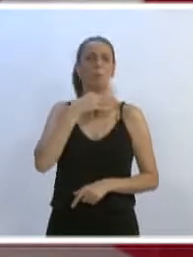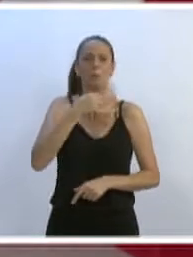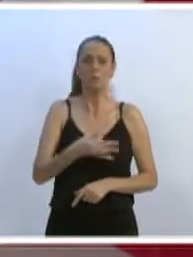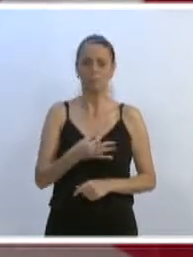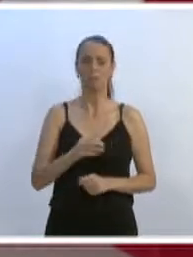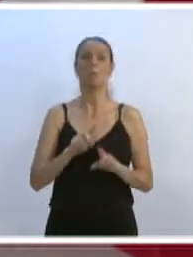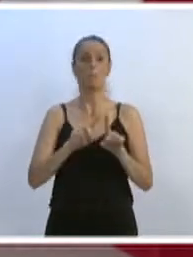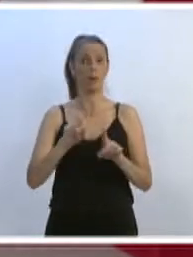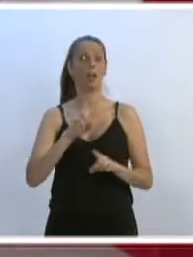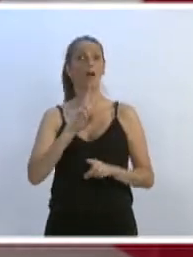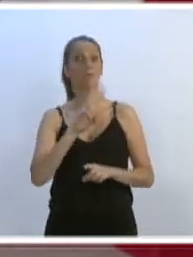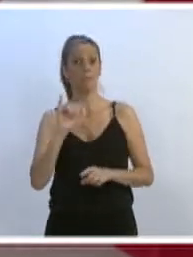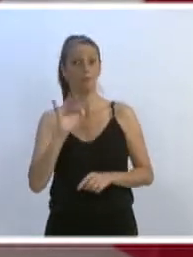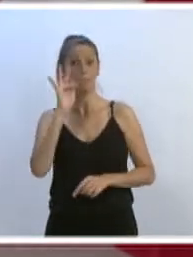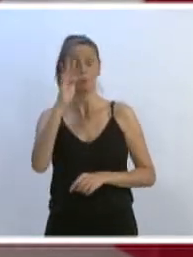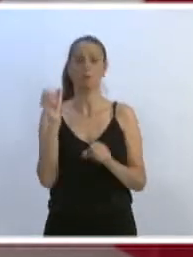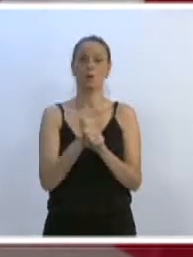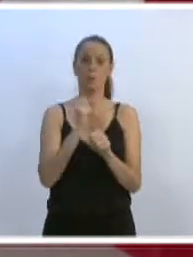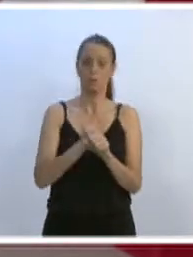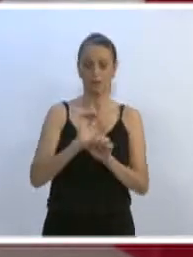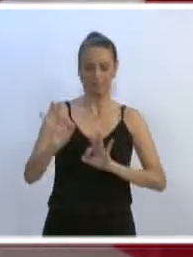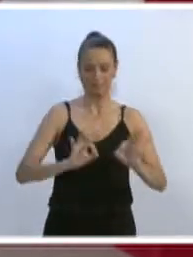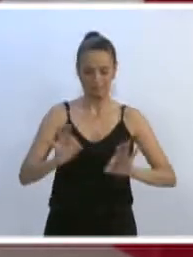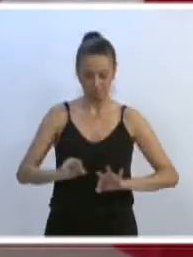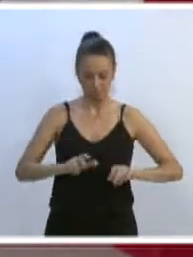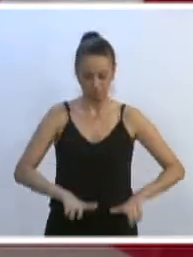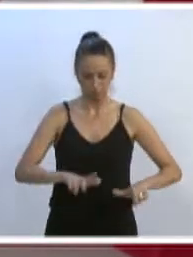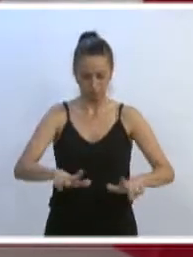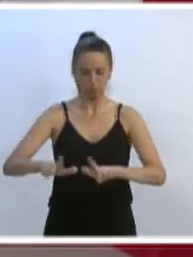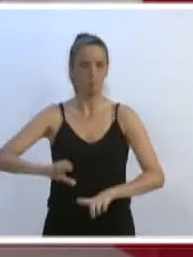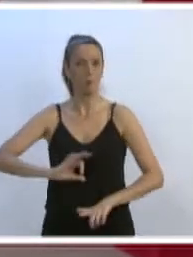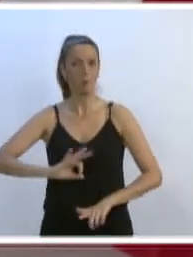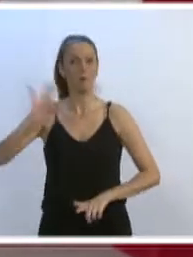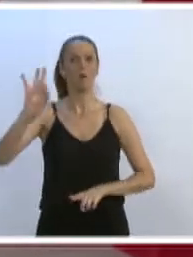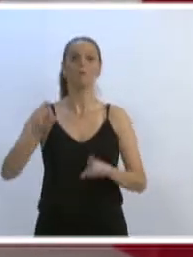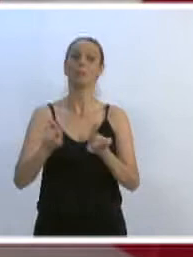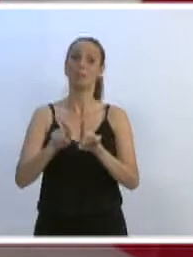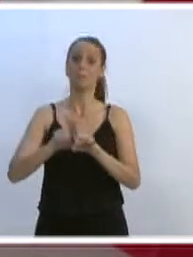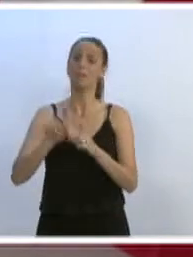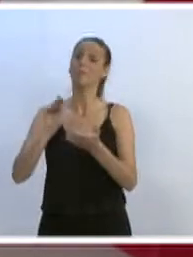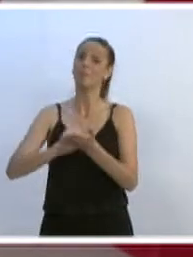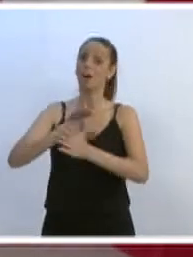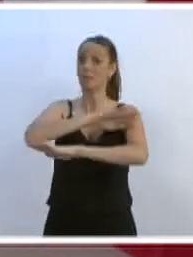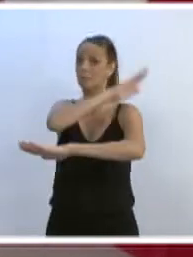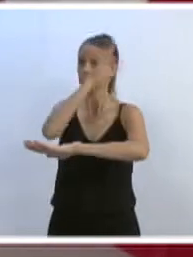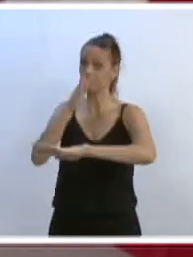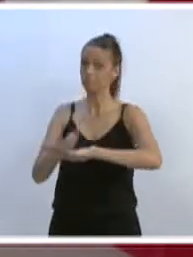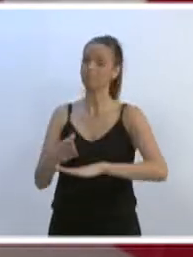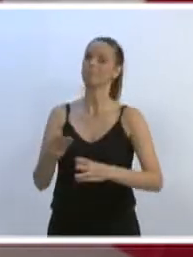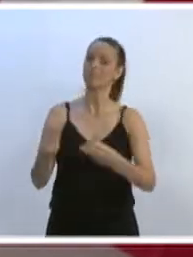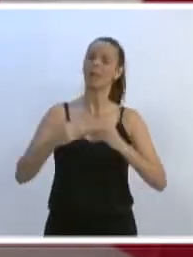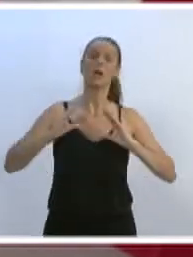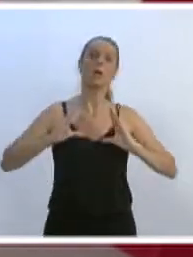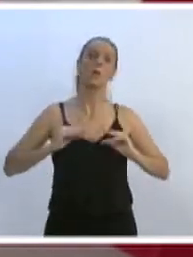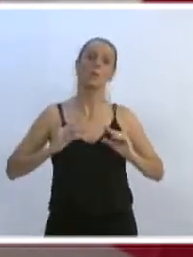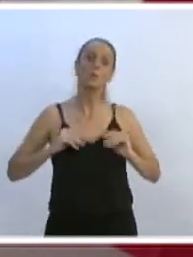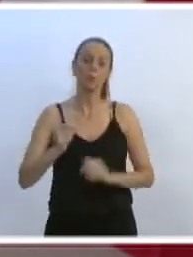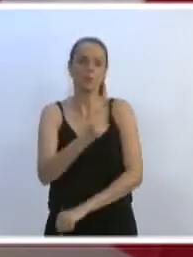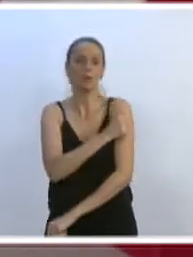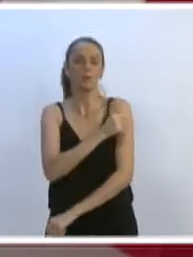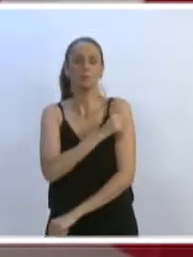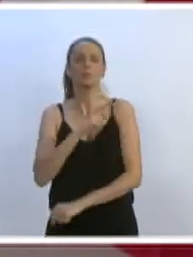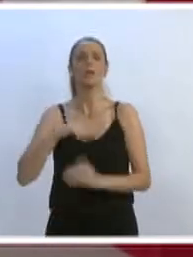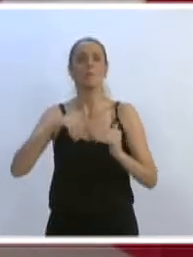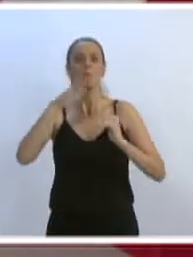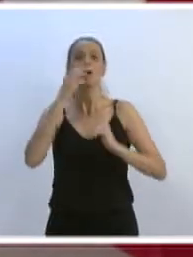temos que pensar se encobrirá aquela quadra e dá-se um conforto para aqueles alunos que hoje cria muito bem ela falou são mais de 300 alunos